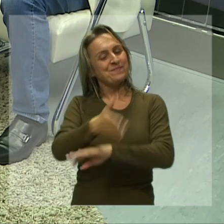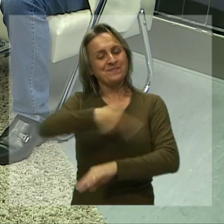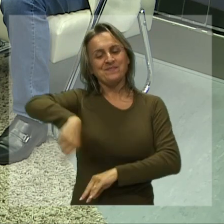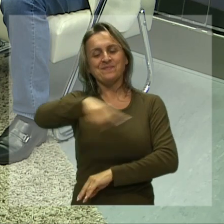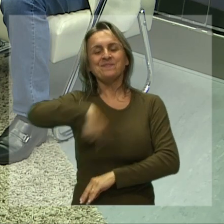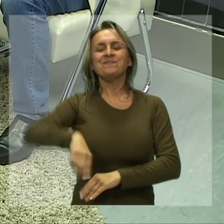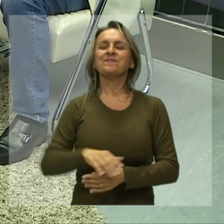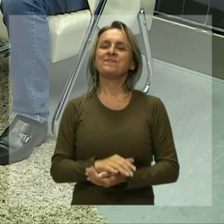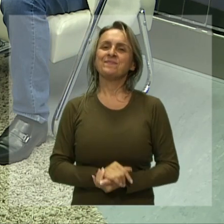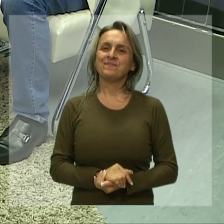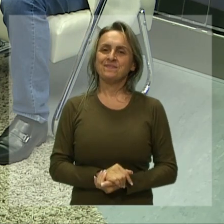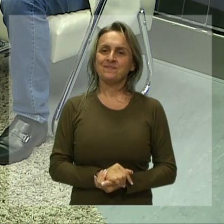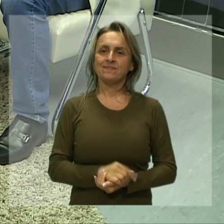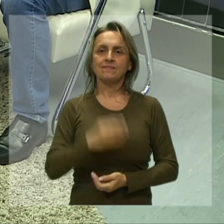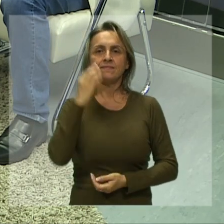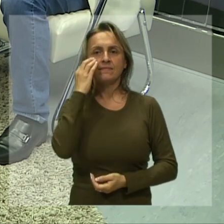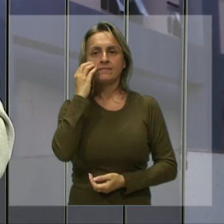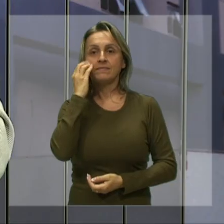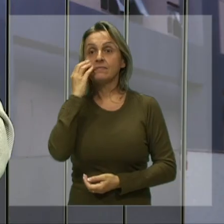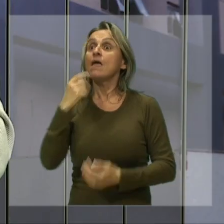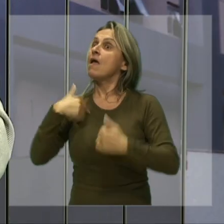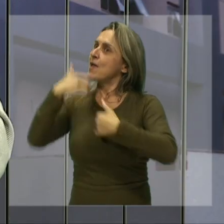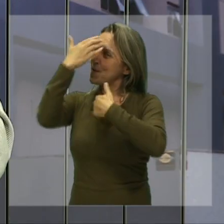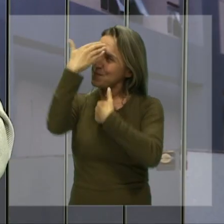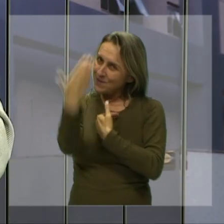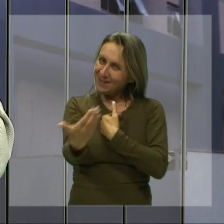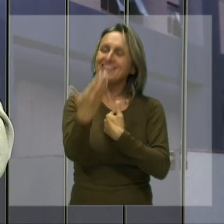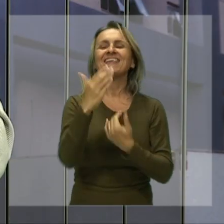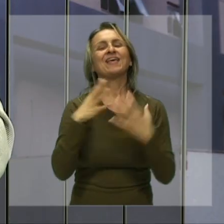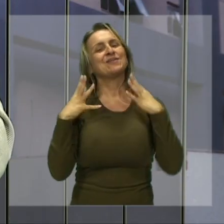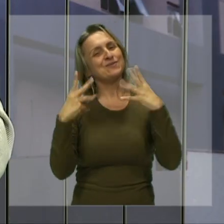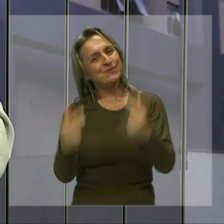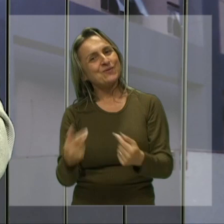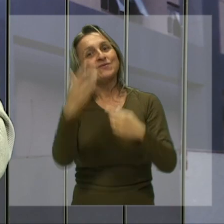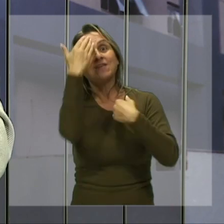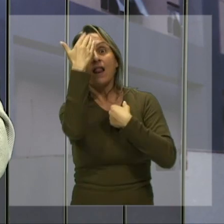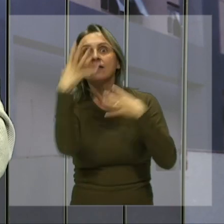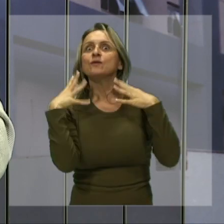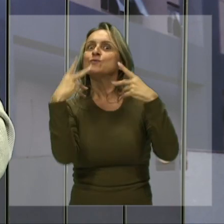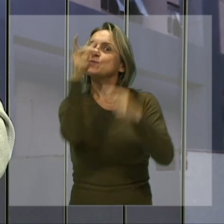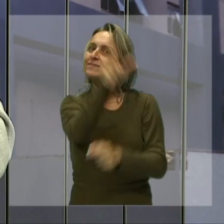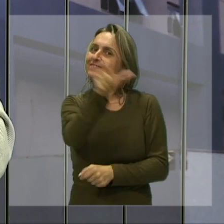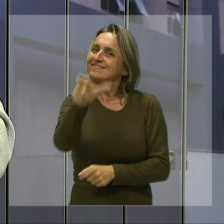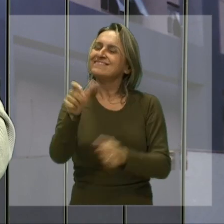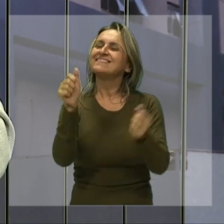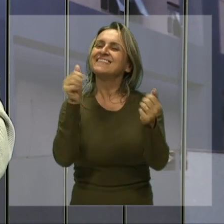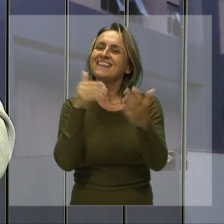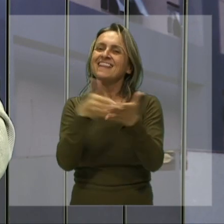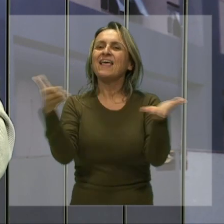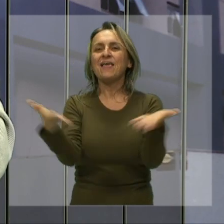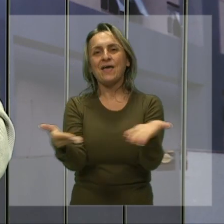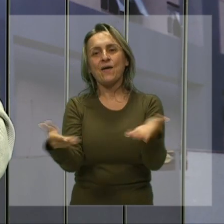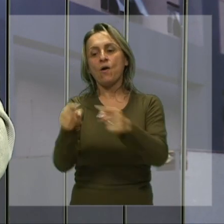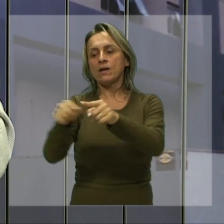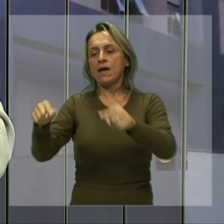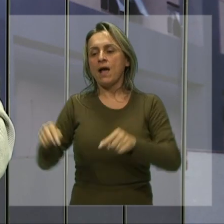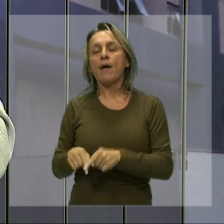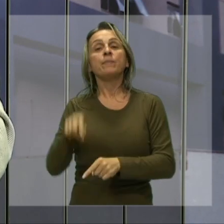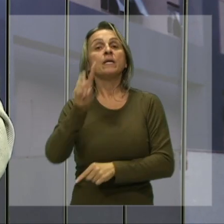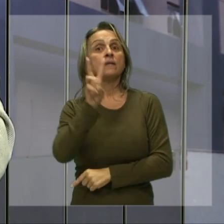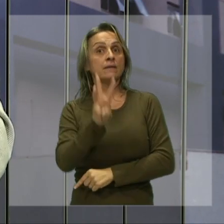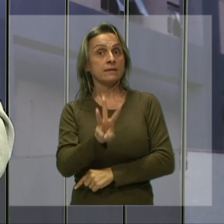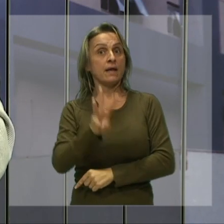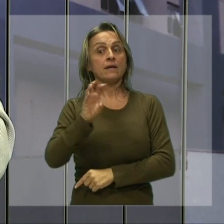no estúdio da TV Câmara. Eu que te agradeço muito, Maurício, e agradeço todas as pessoas que ficaram conosco até agora. O nosso gabinete é o